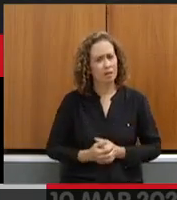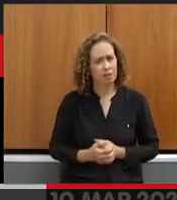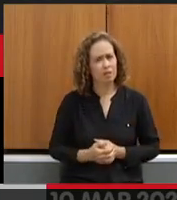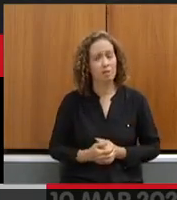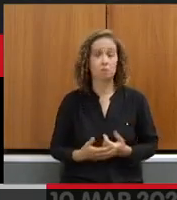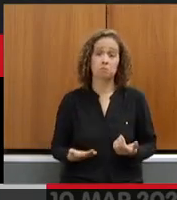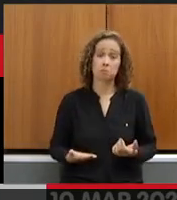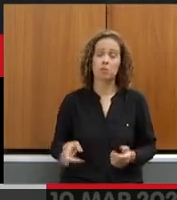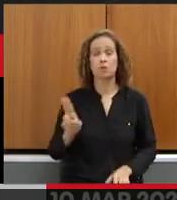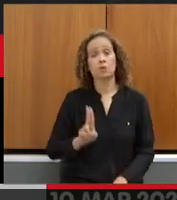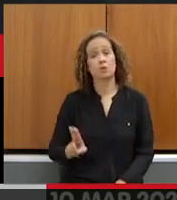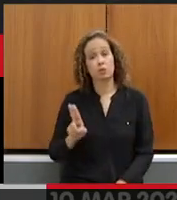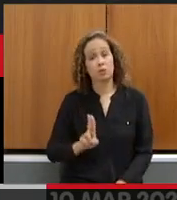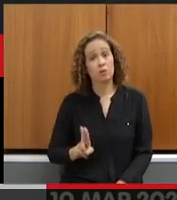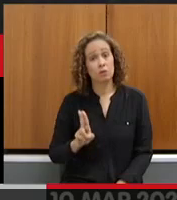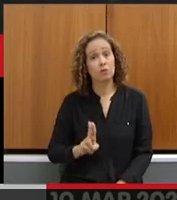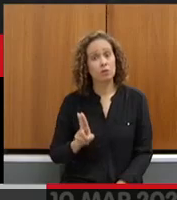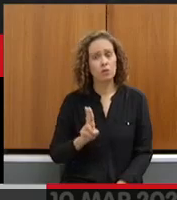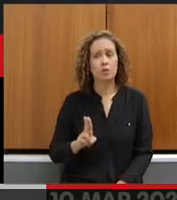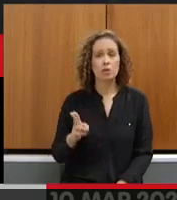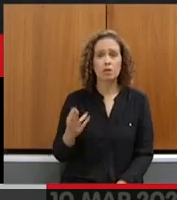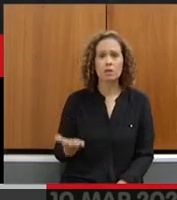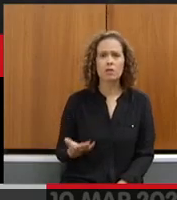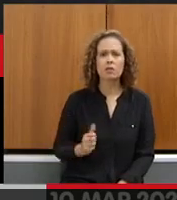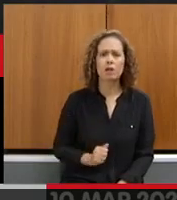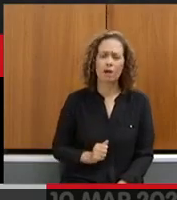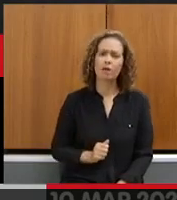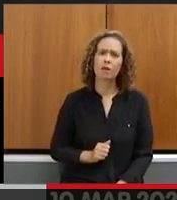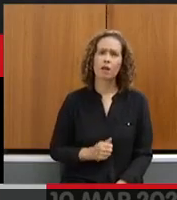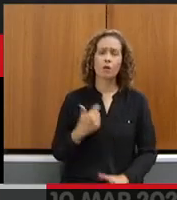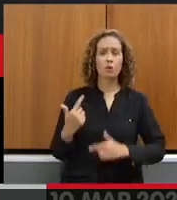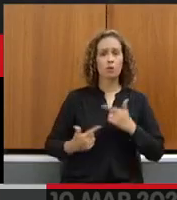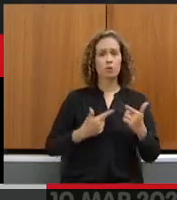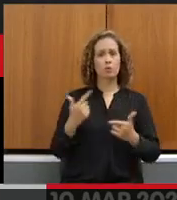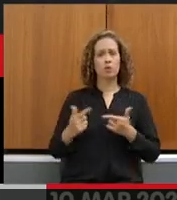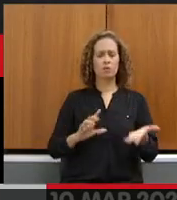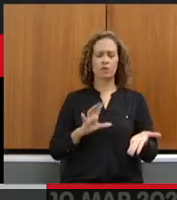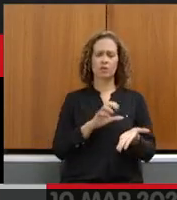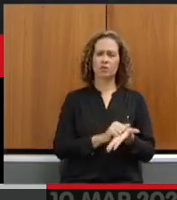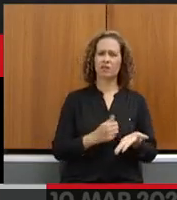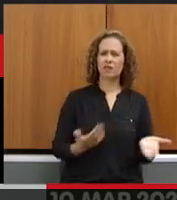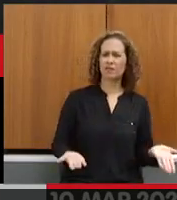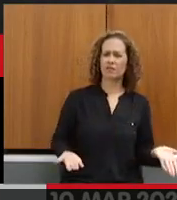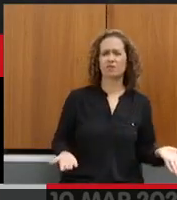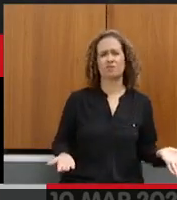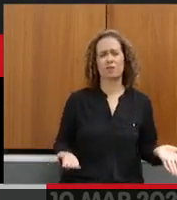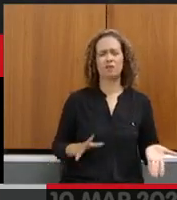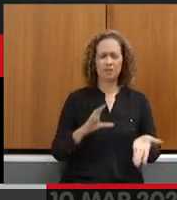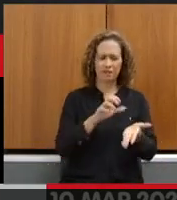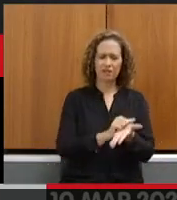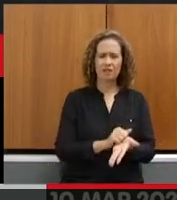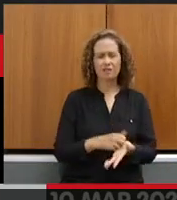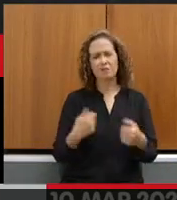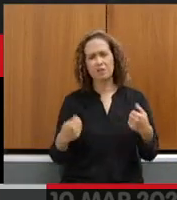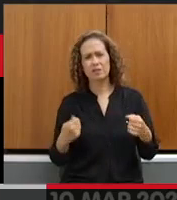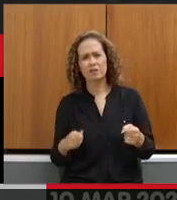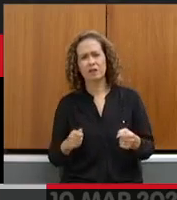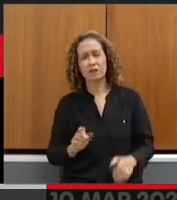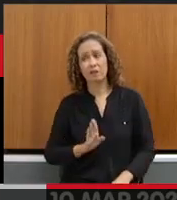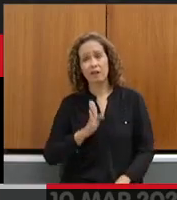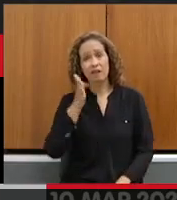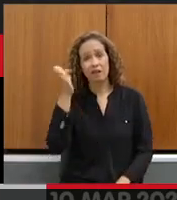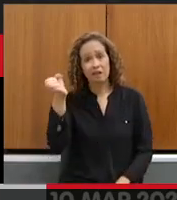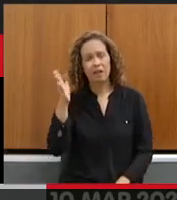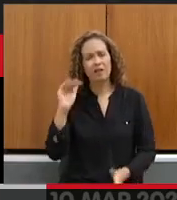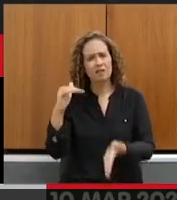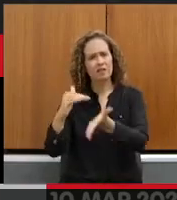utilizar uma investidura de um carro para fazer cadastro com esse cadastro um dia tá sendo feito na Secretaria de Saúde esses